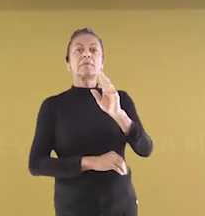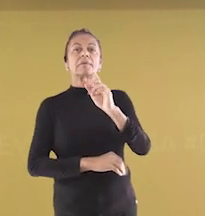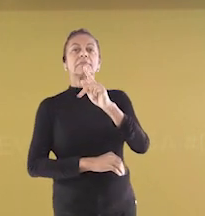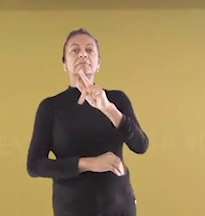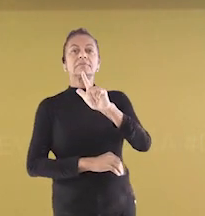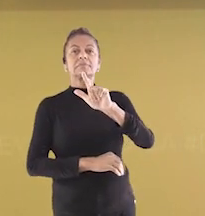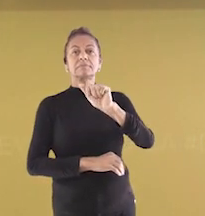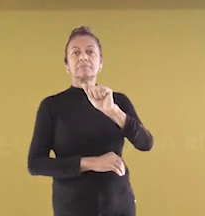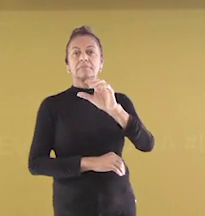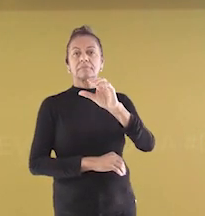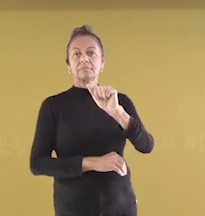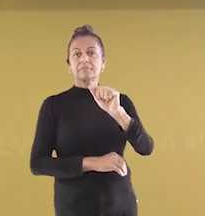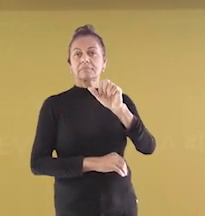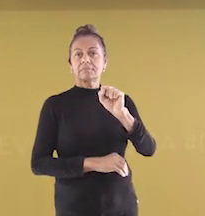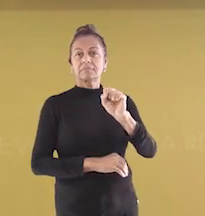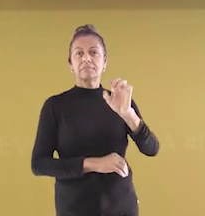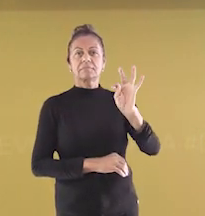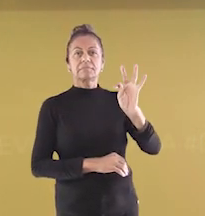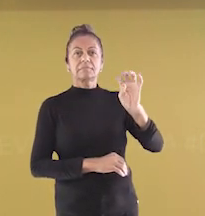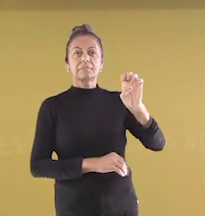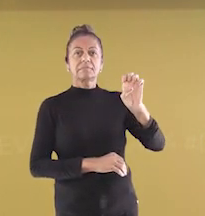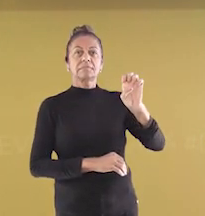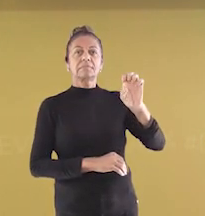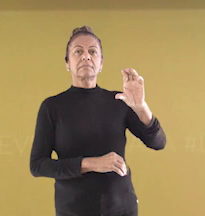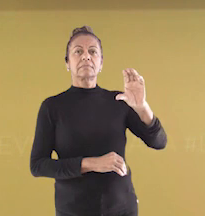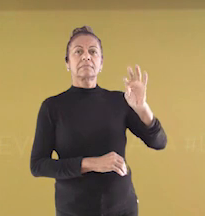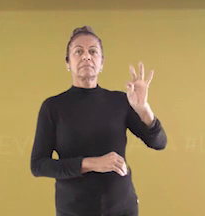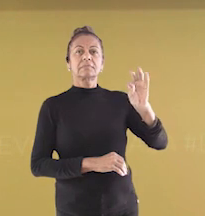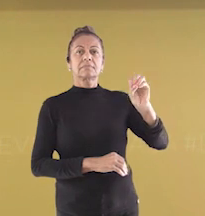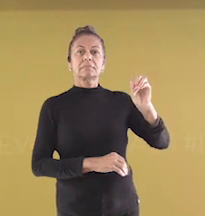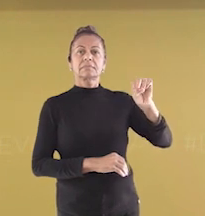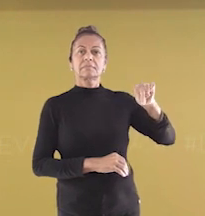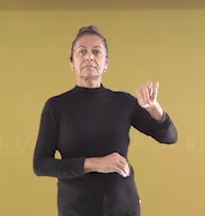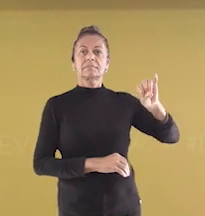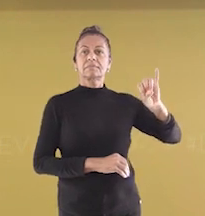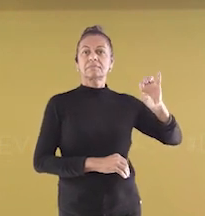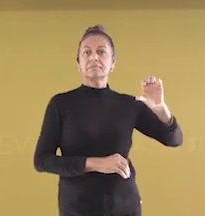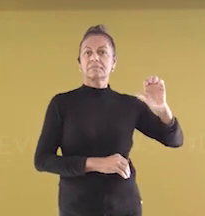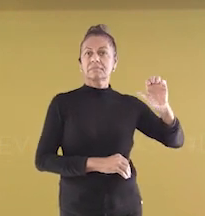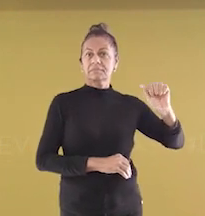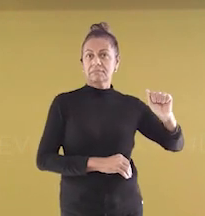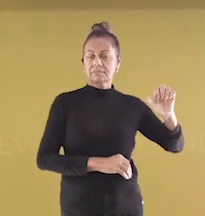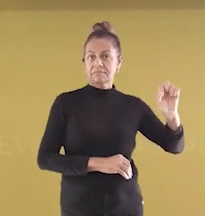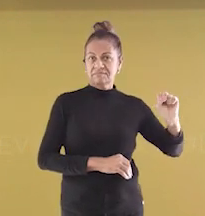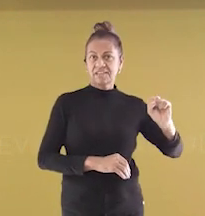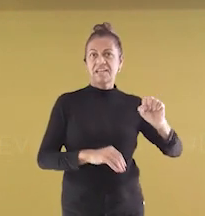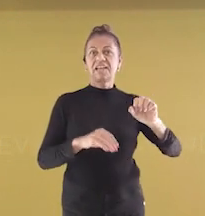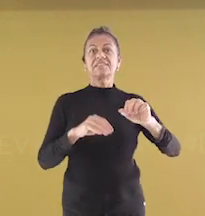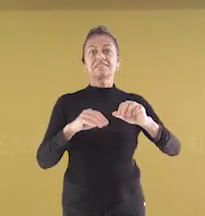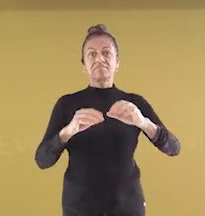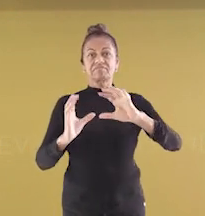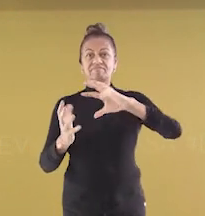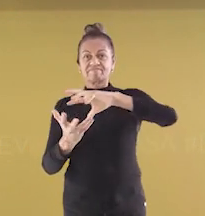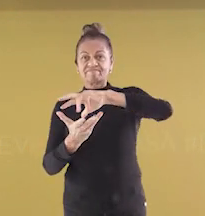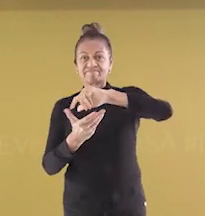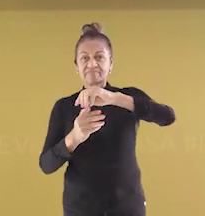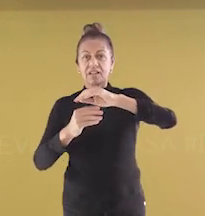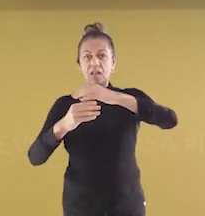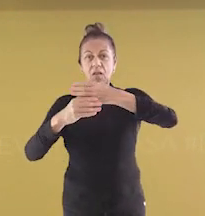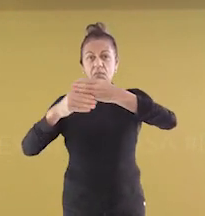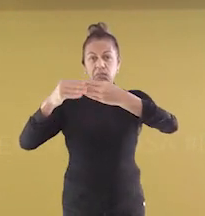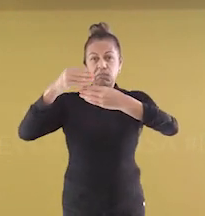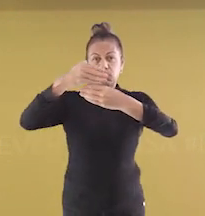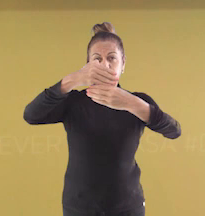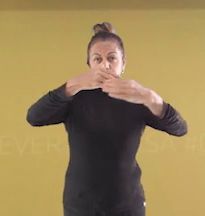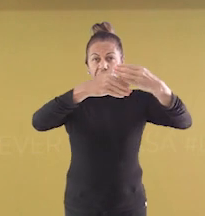que são chamados de placas tectônicas, que podem se aproximar ou se afastar, transformam não só o